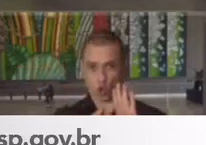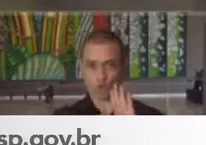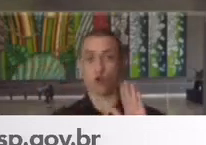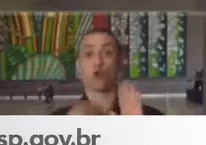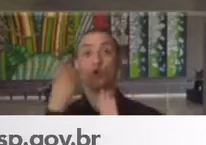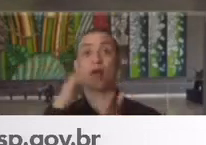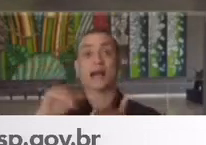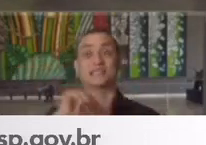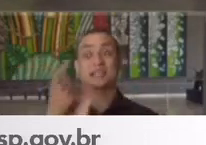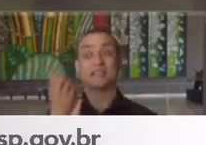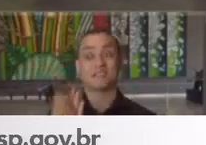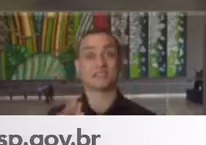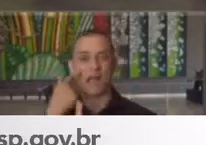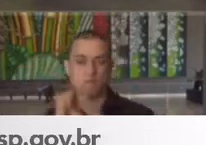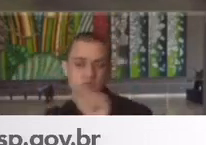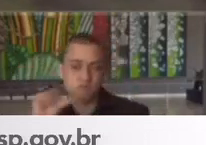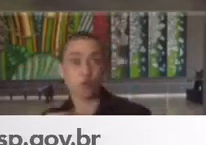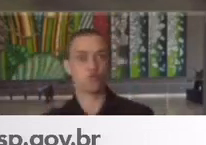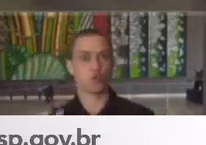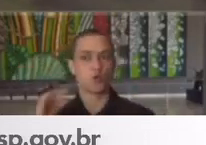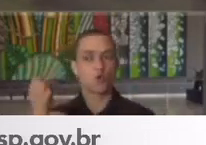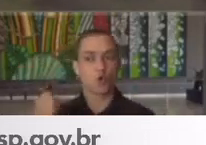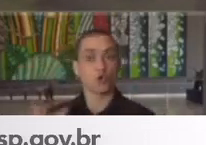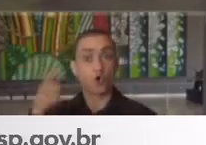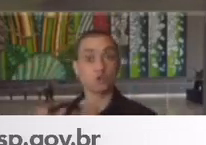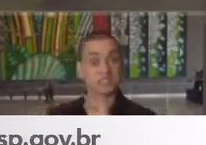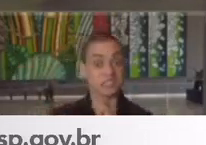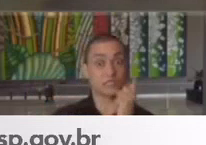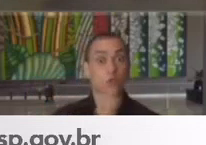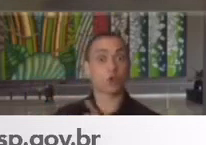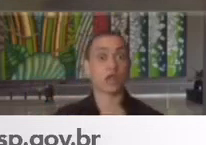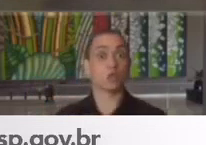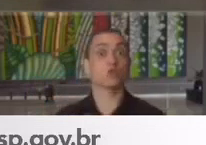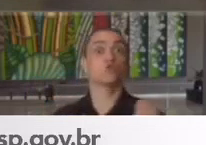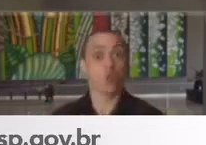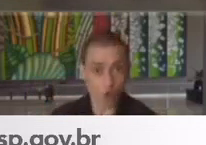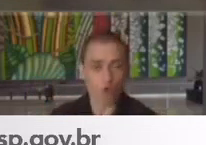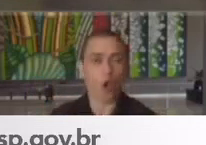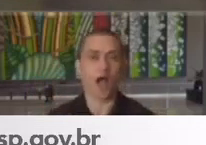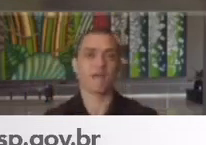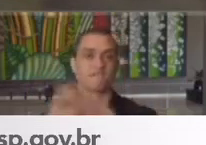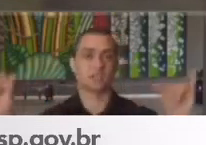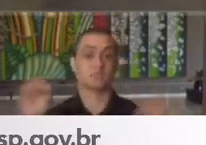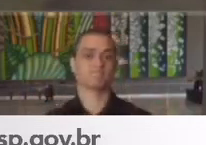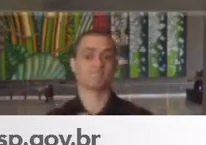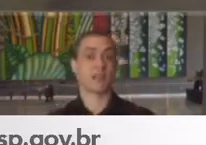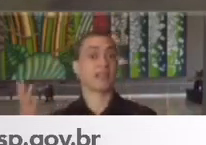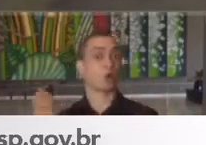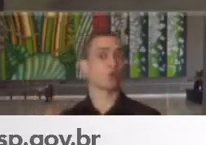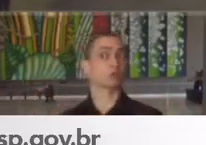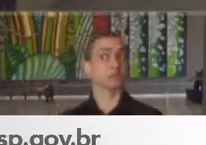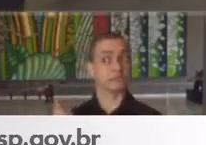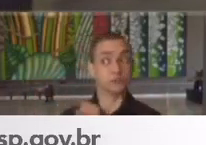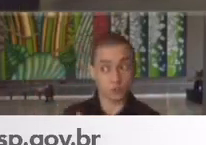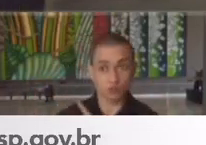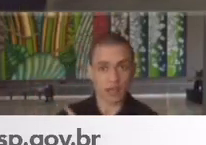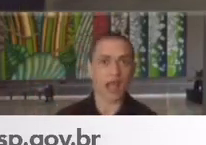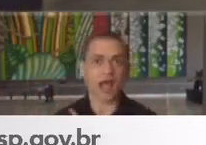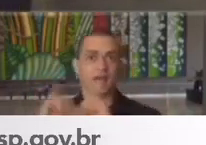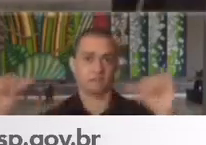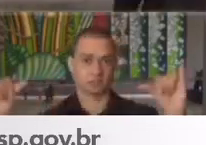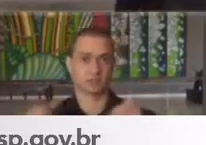Fazenda está reavaliando os números e, caso chegue a outros números, a gente divulga logo que concluído pela Secretaria Municipal da